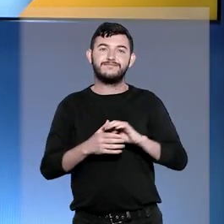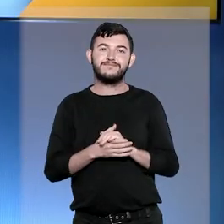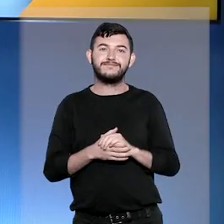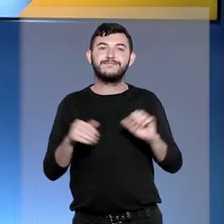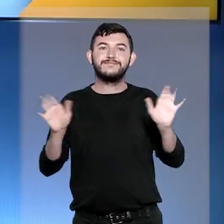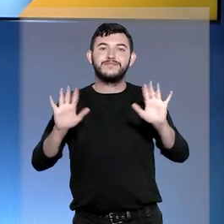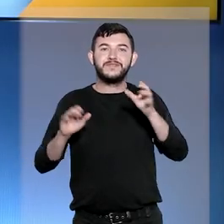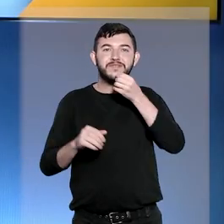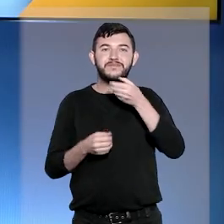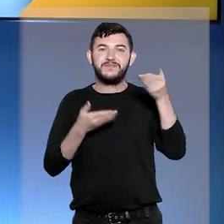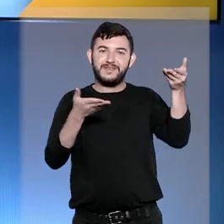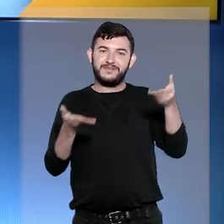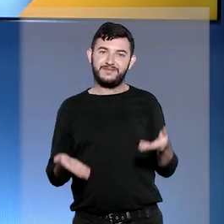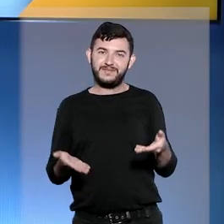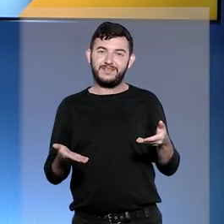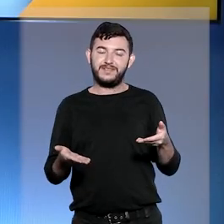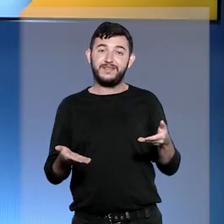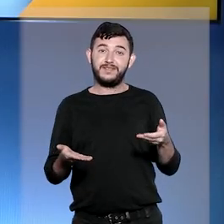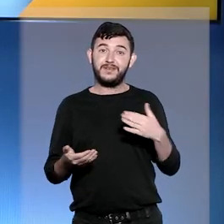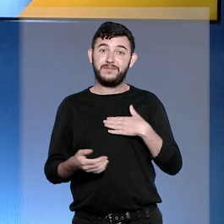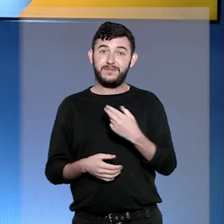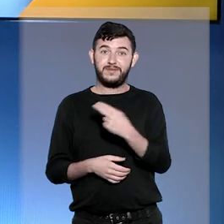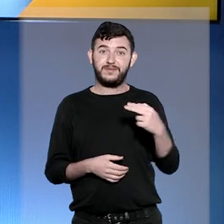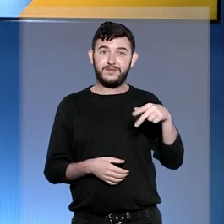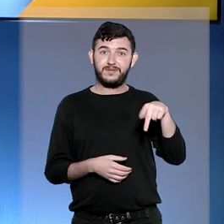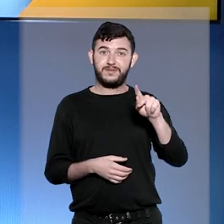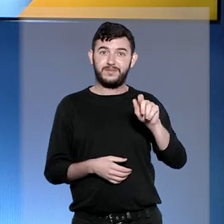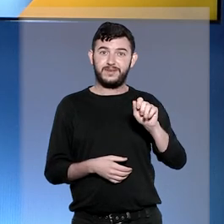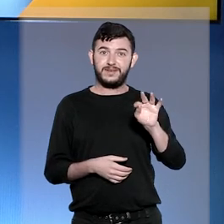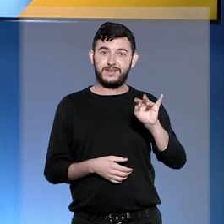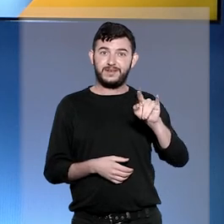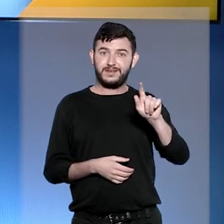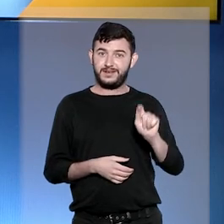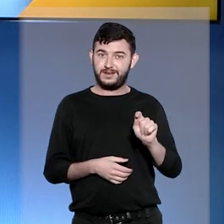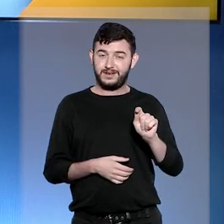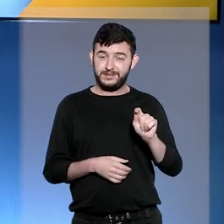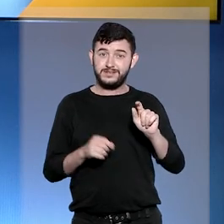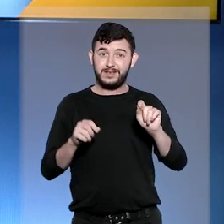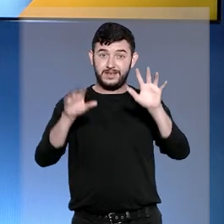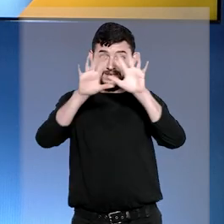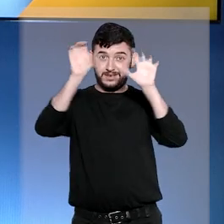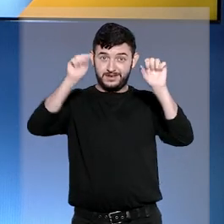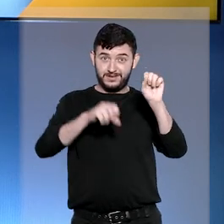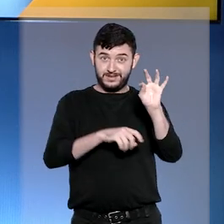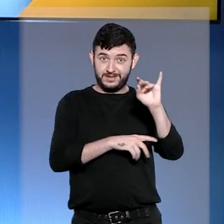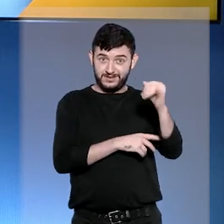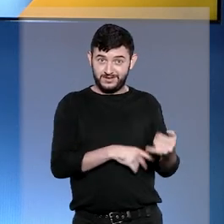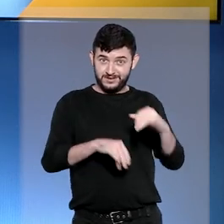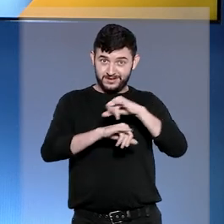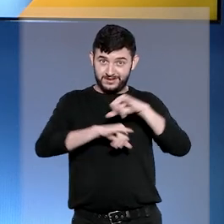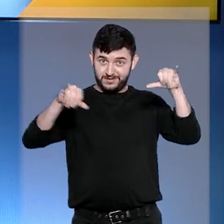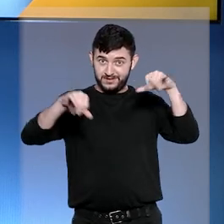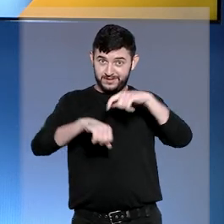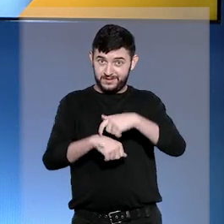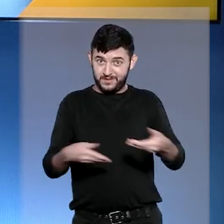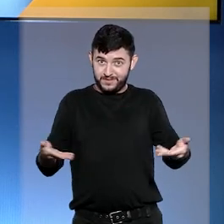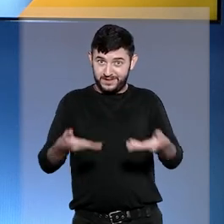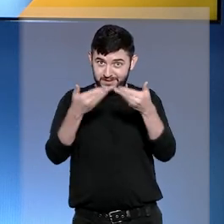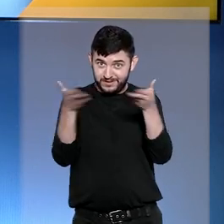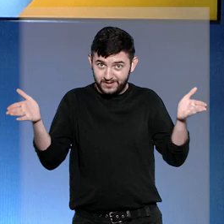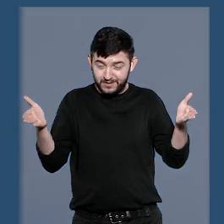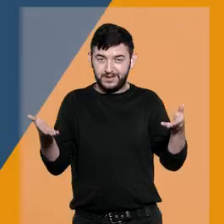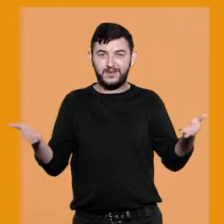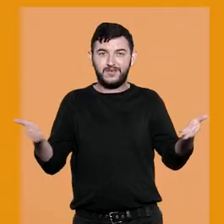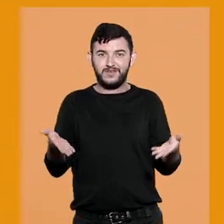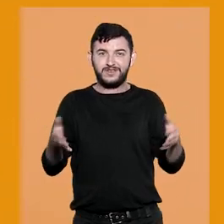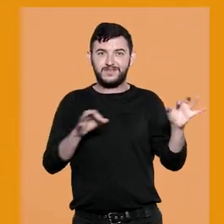Olá, seja muito bem-vindo. Eu sou Kátia Gomes e o STJ Notícias está no ar. No programa de hoje